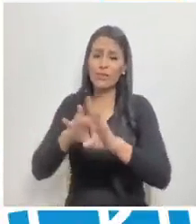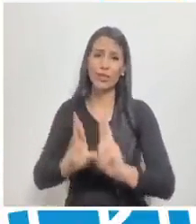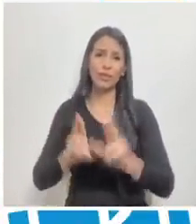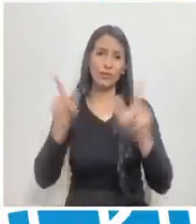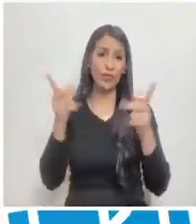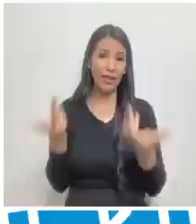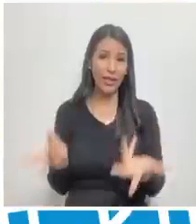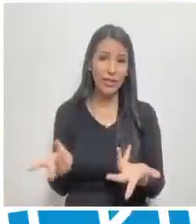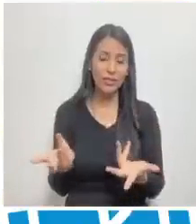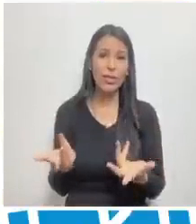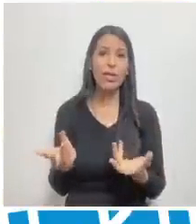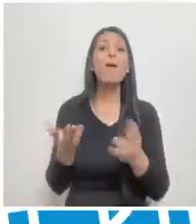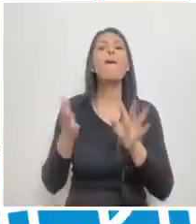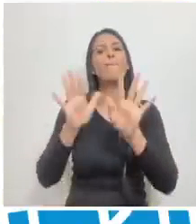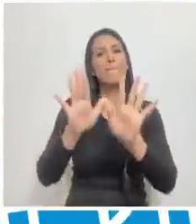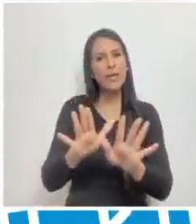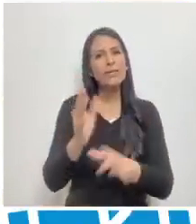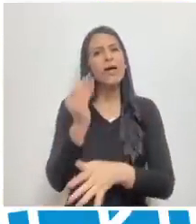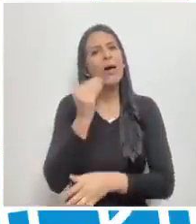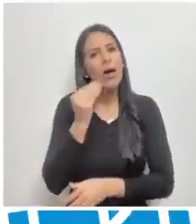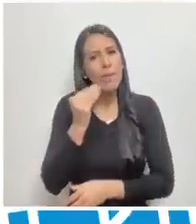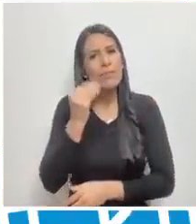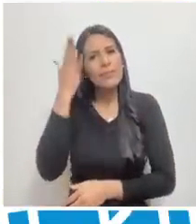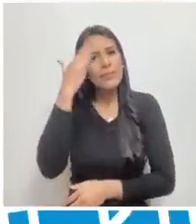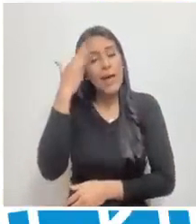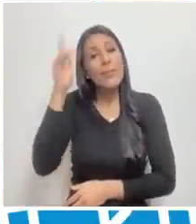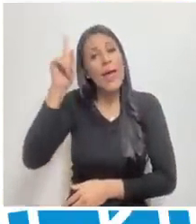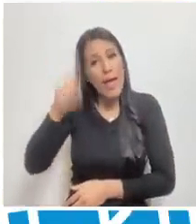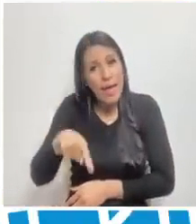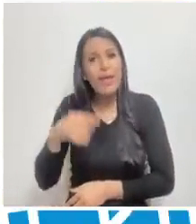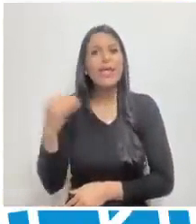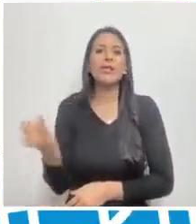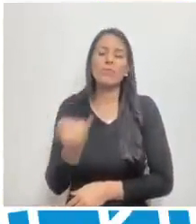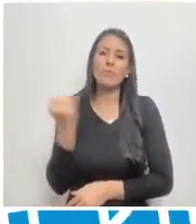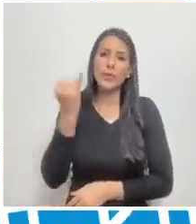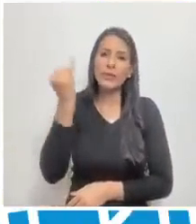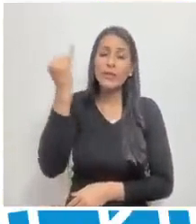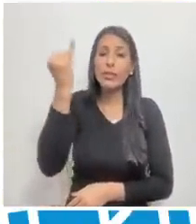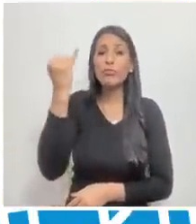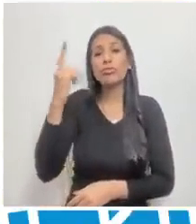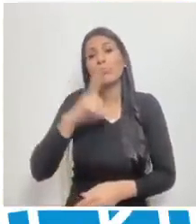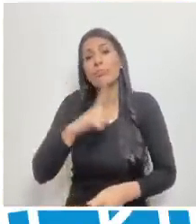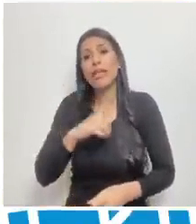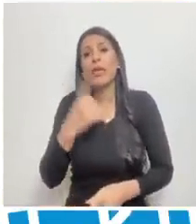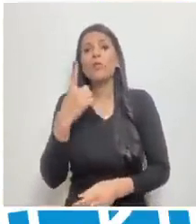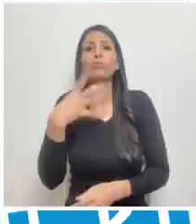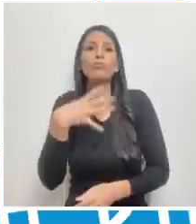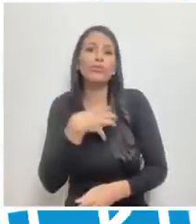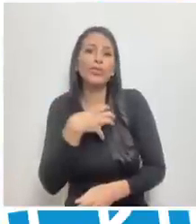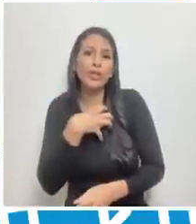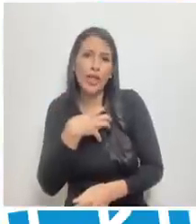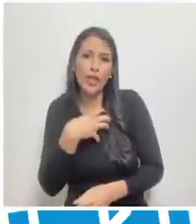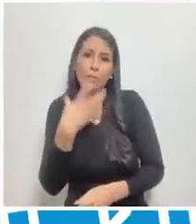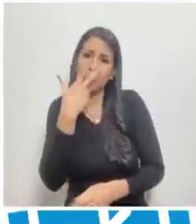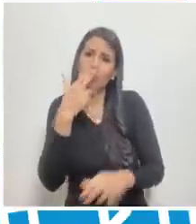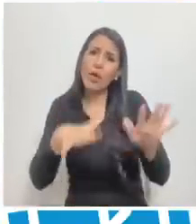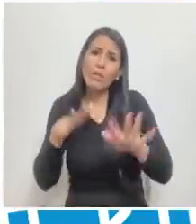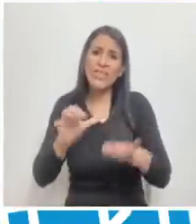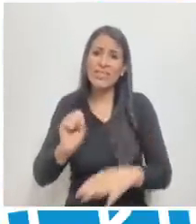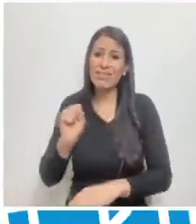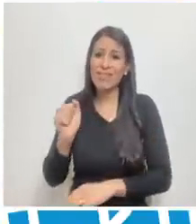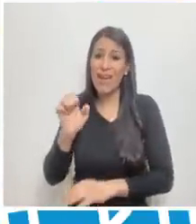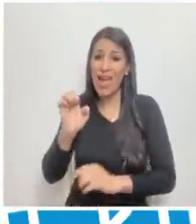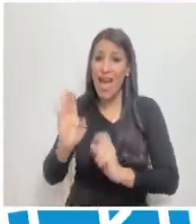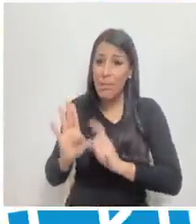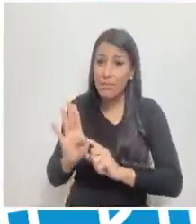a necessidade e a importância de termos mecanismos de avaliação que não nos moldes do SAEB, mas